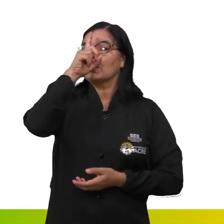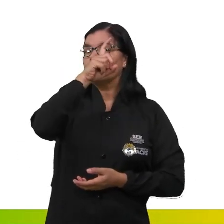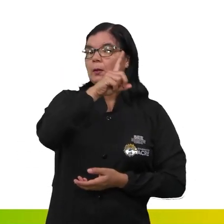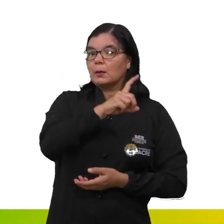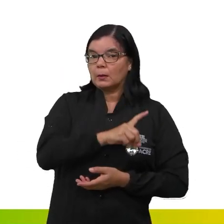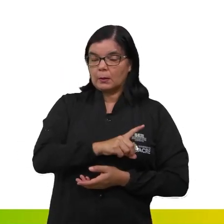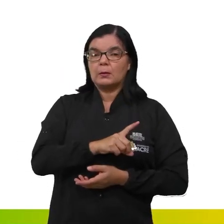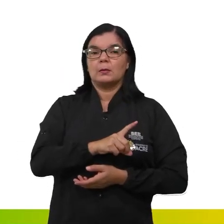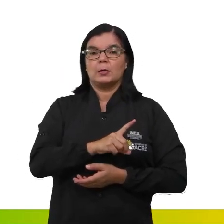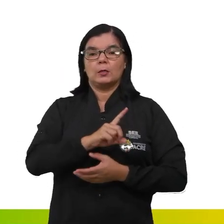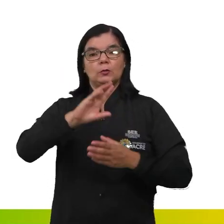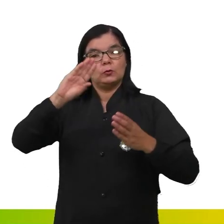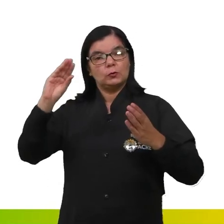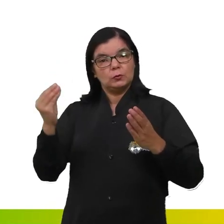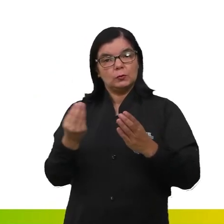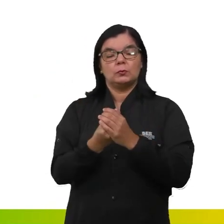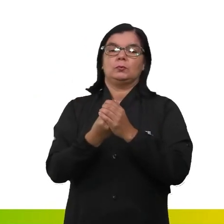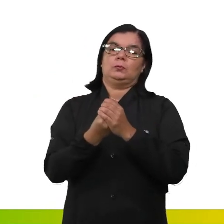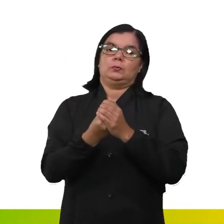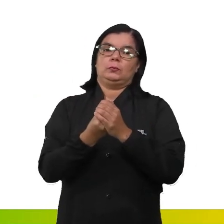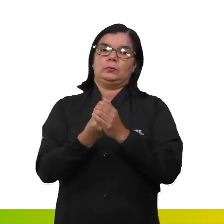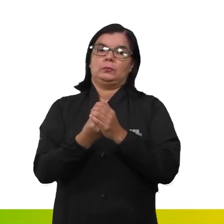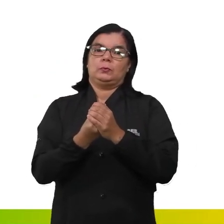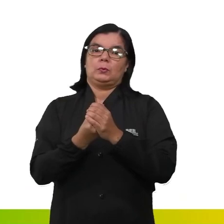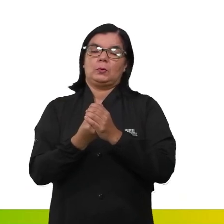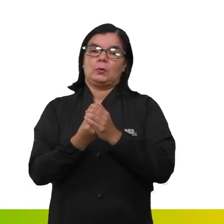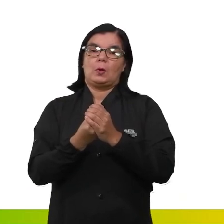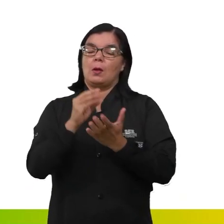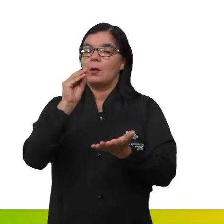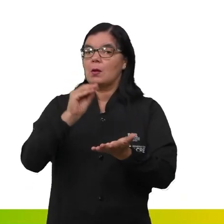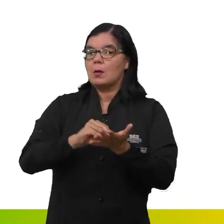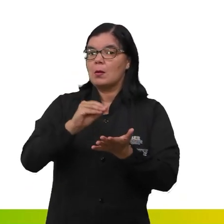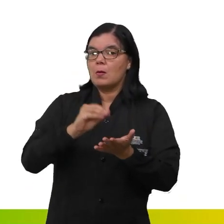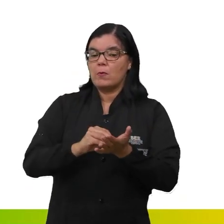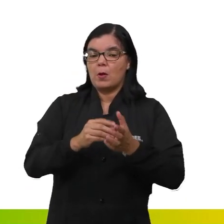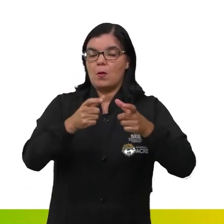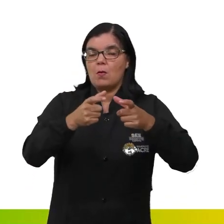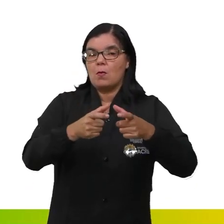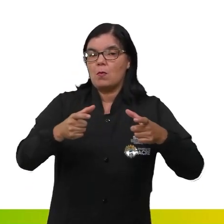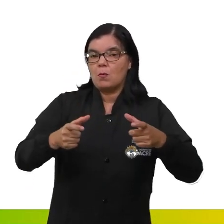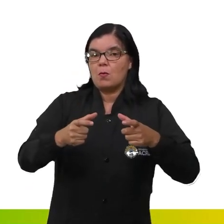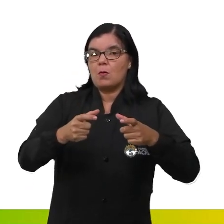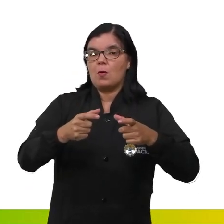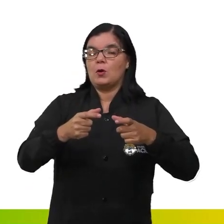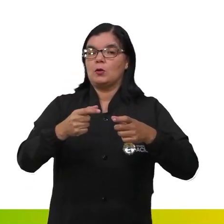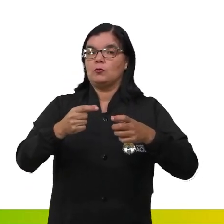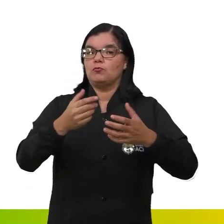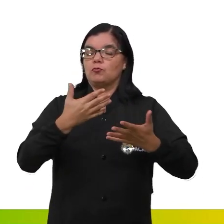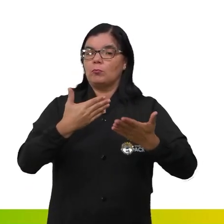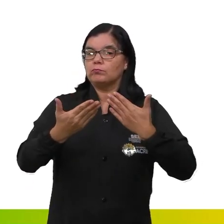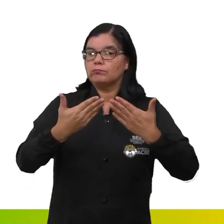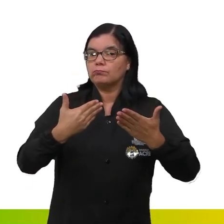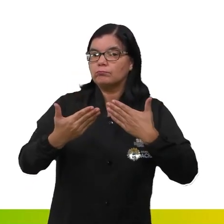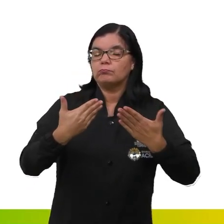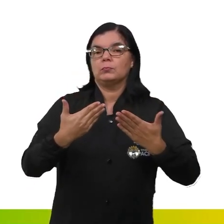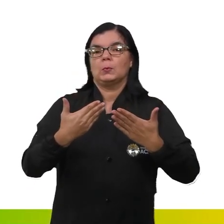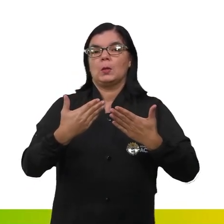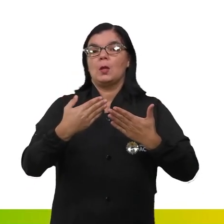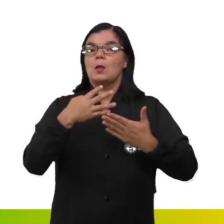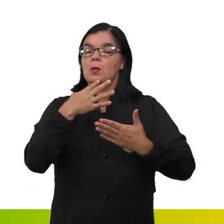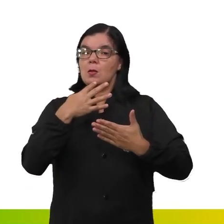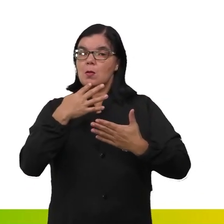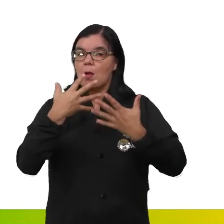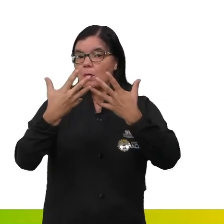Dificuldades de integração. A falta de espaço de diálogo e reconhecimento das